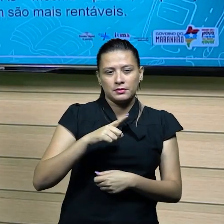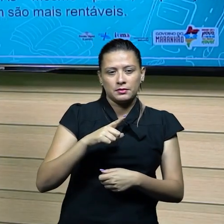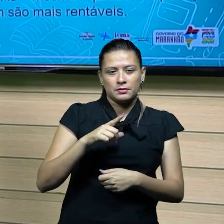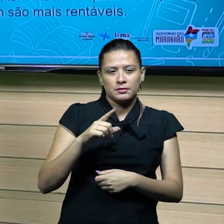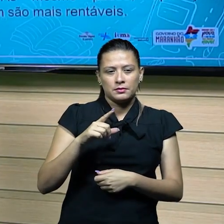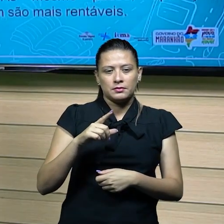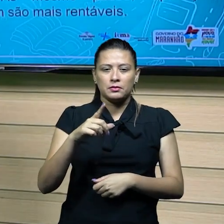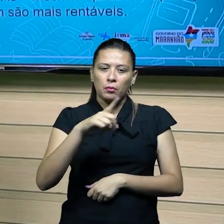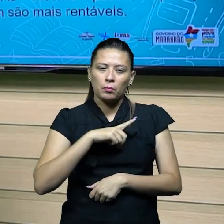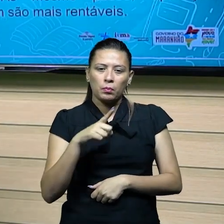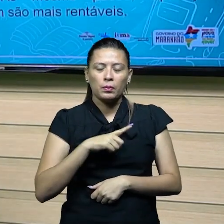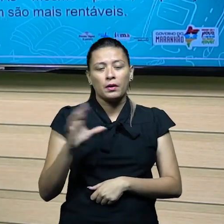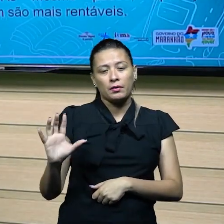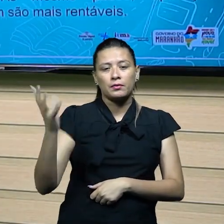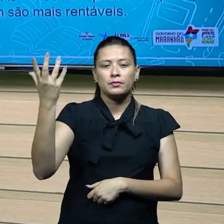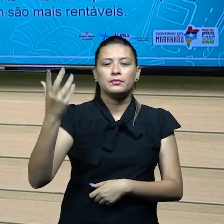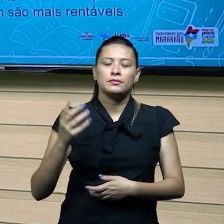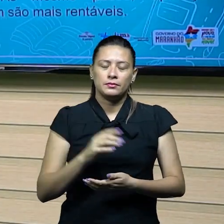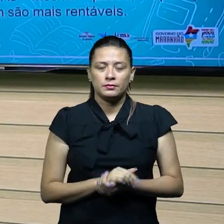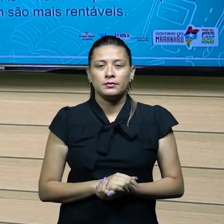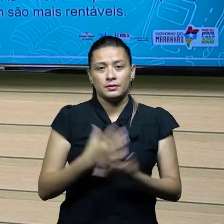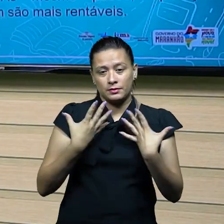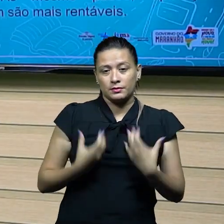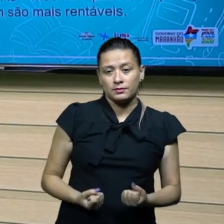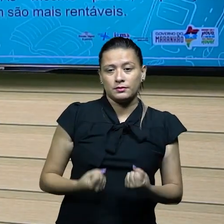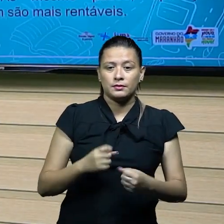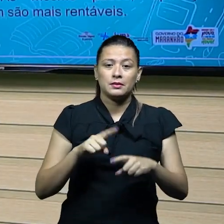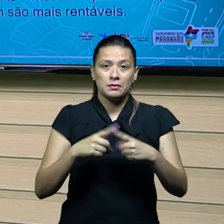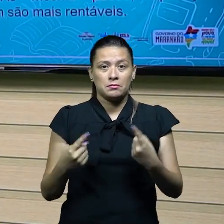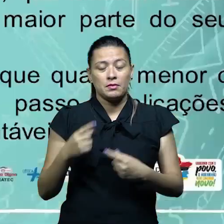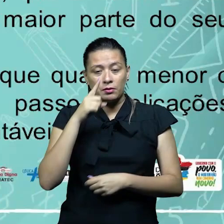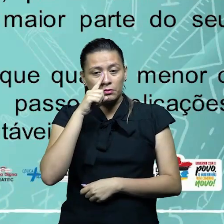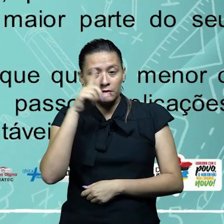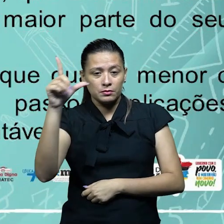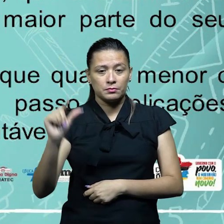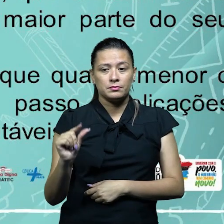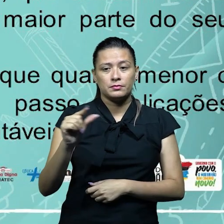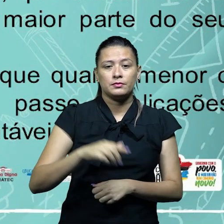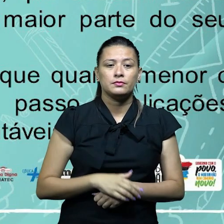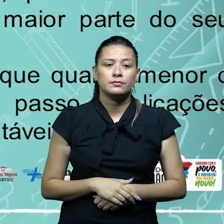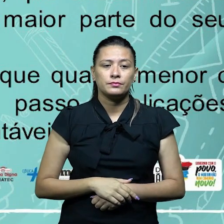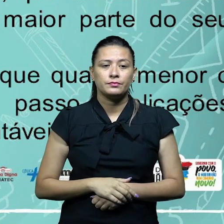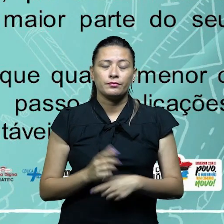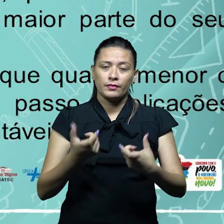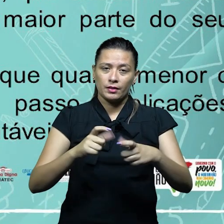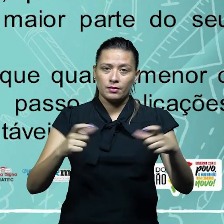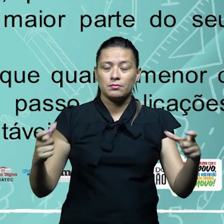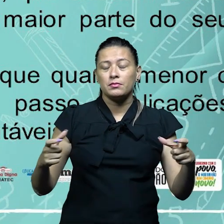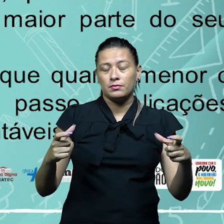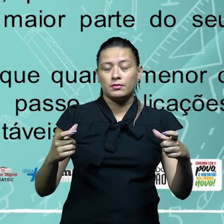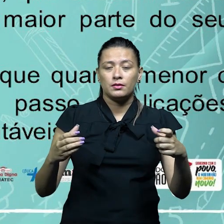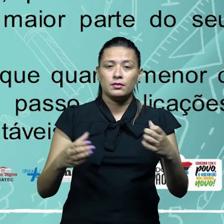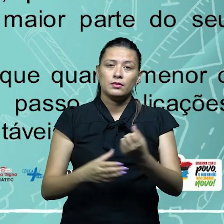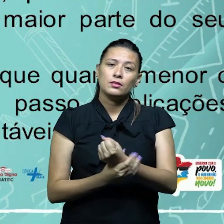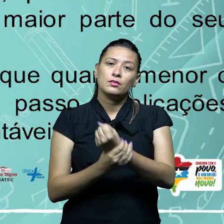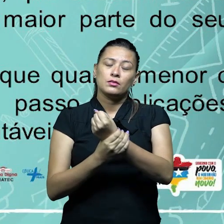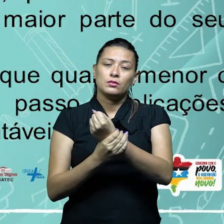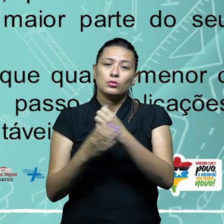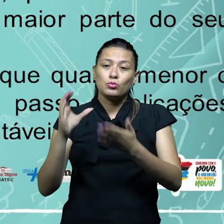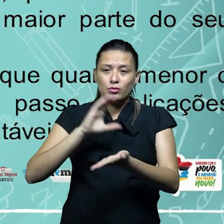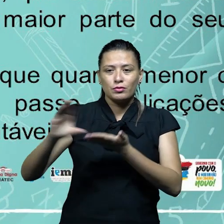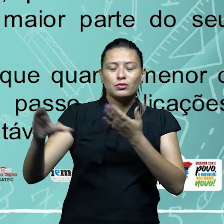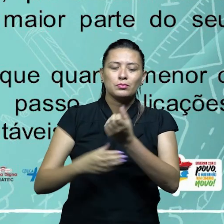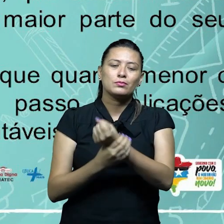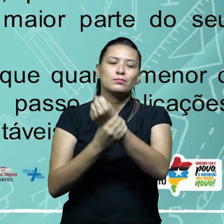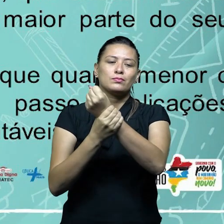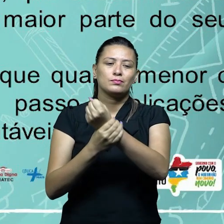seguro, ok? Então, são considerados os investidores moderados, tá? Há uma regra no mercado de investimentos de que